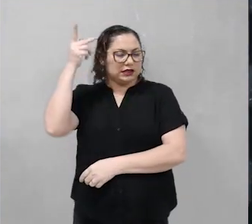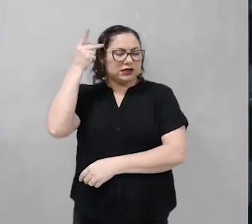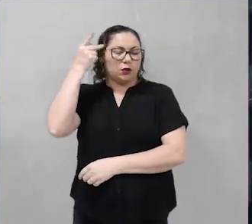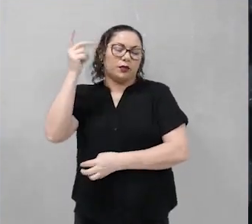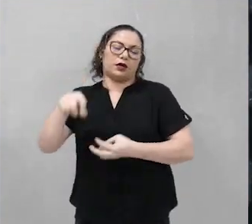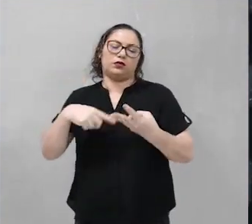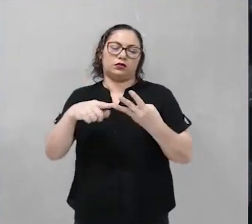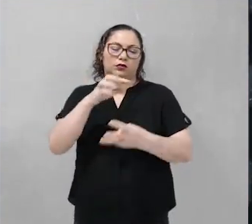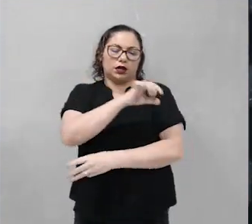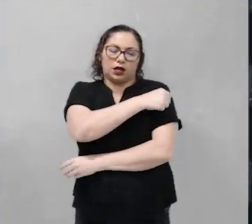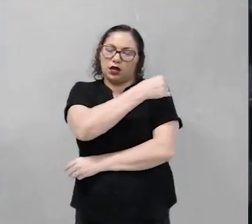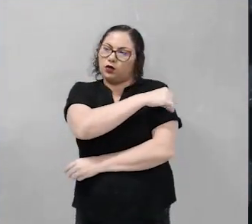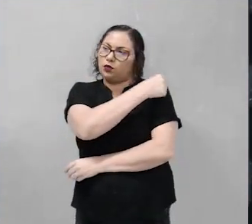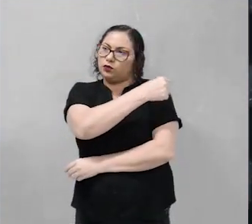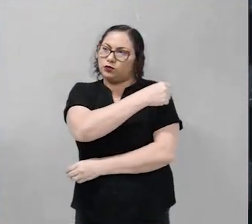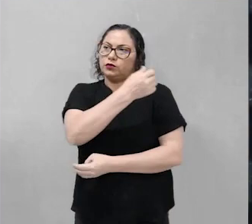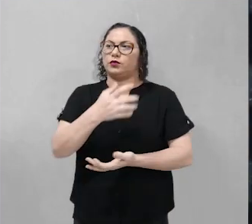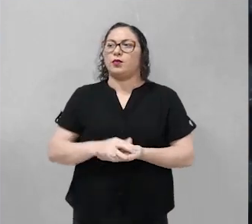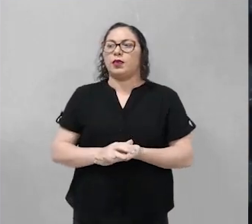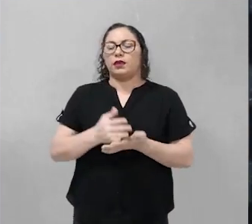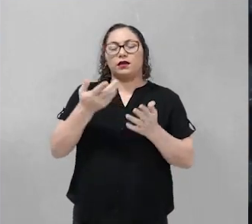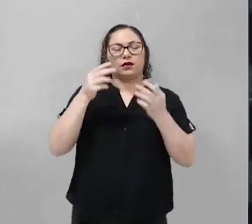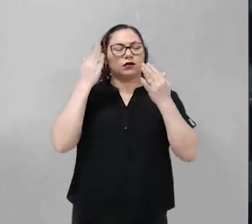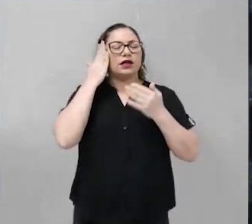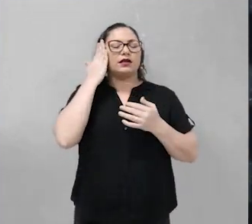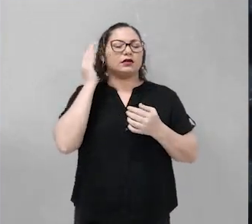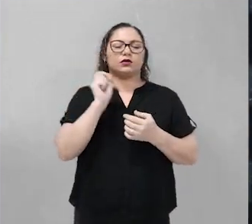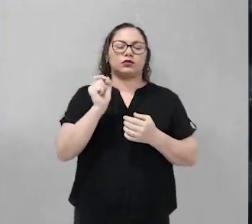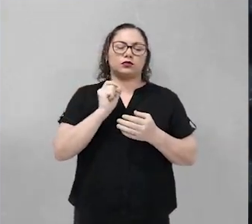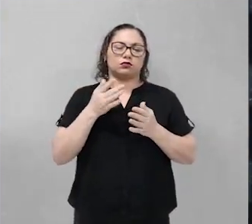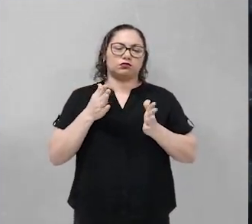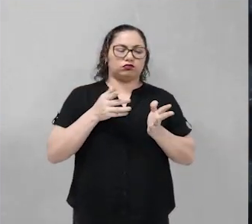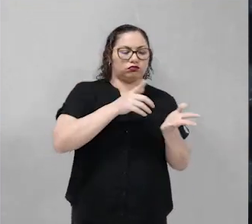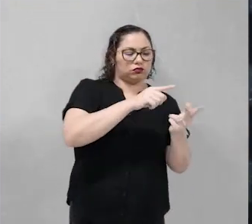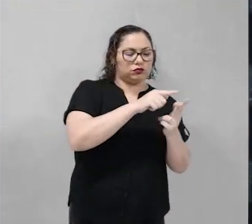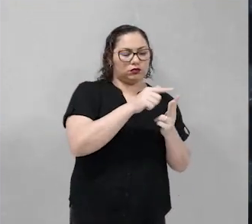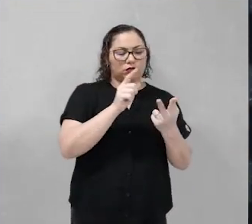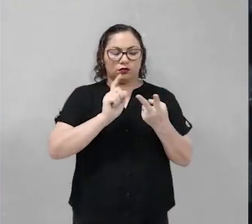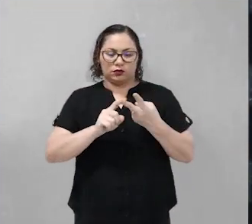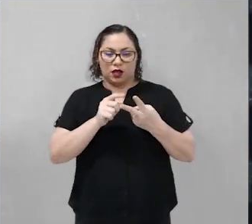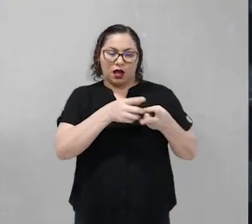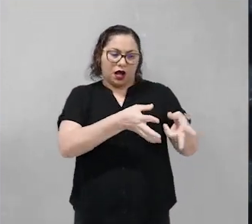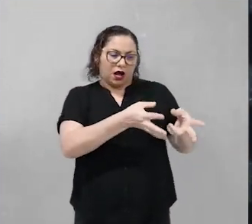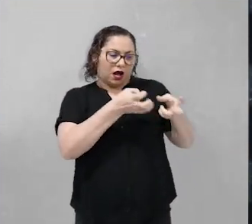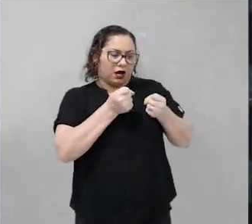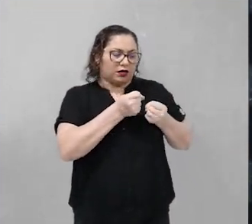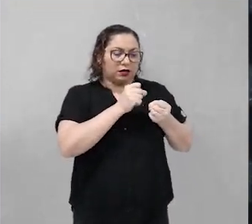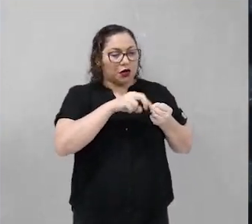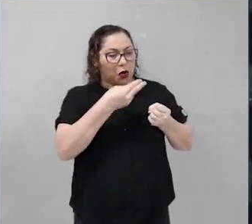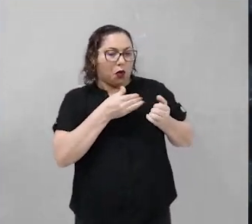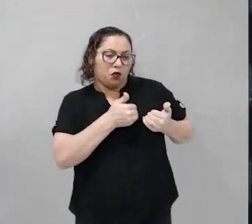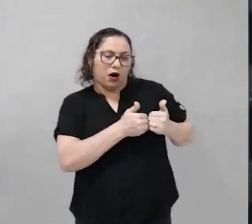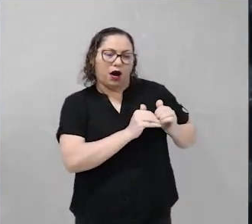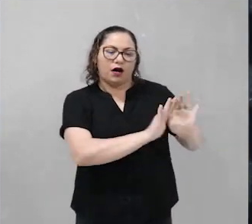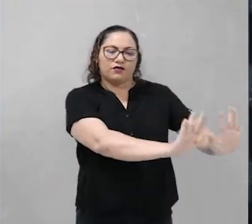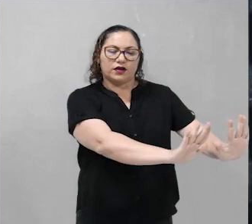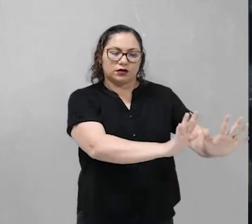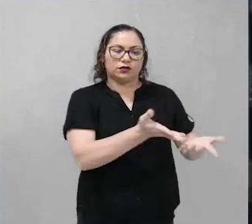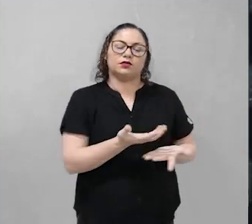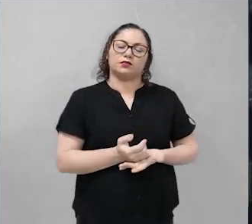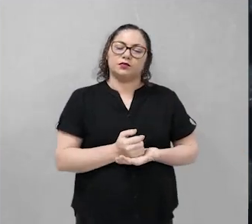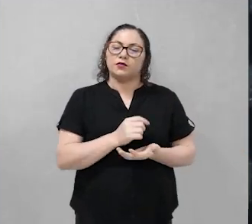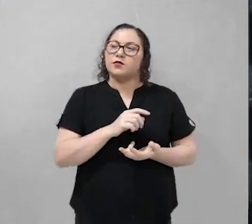pode entender isso por duas vias. Pela via do que atrai as pessoas para a cidade ou pela via daquilo que afasta as pessoas do